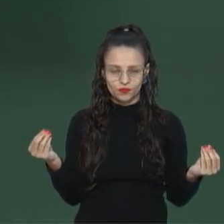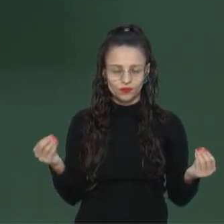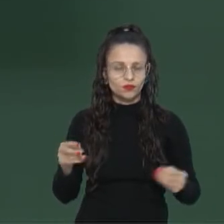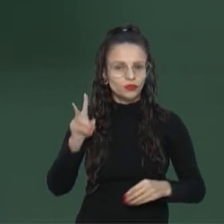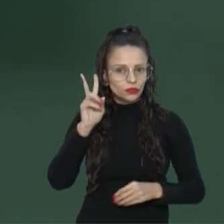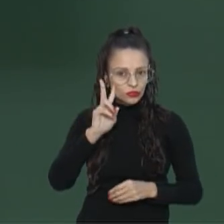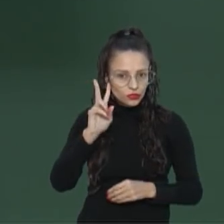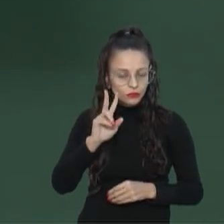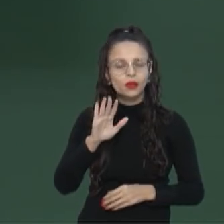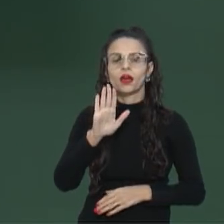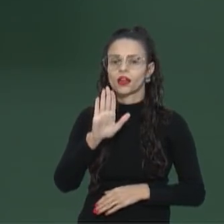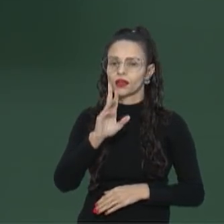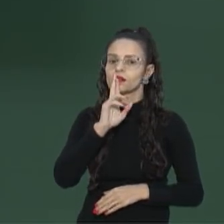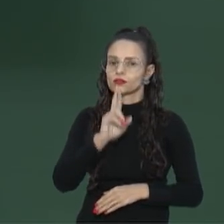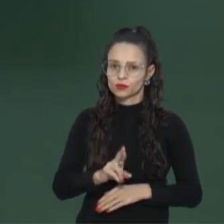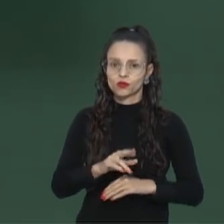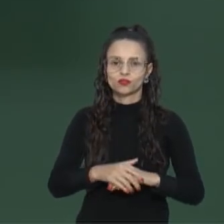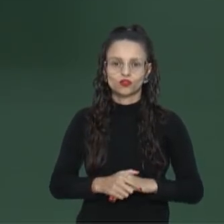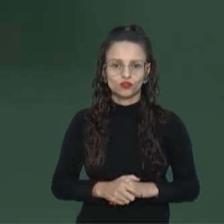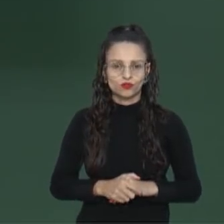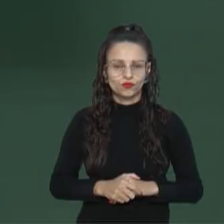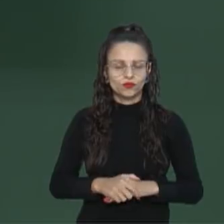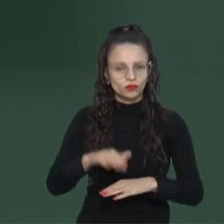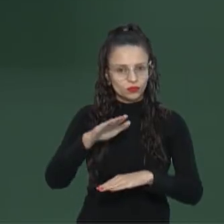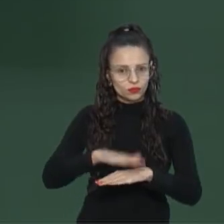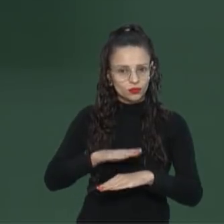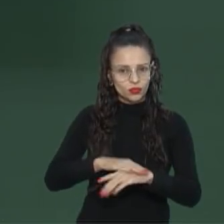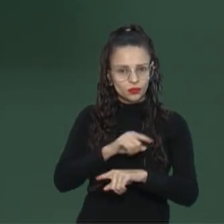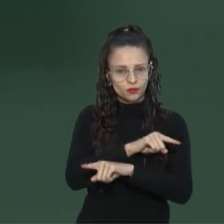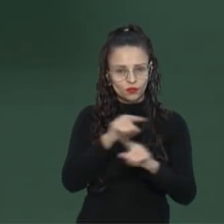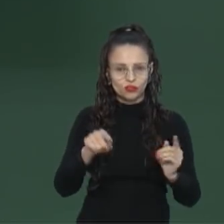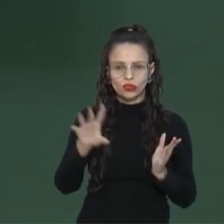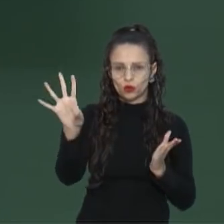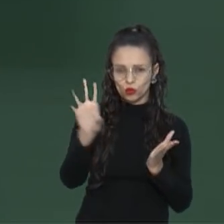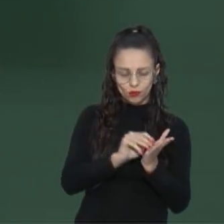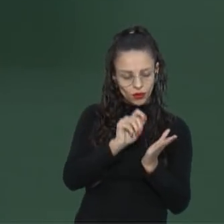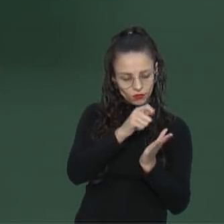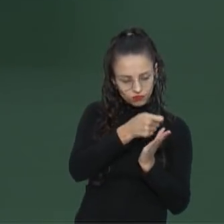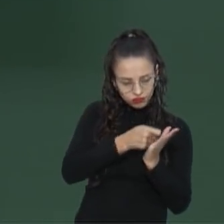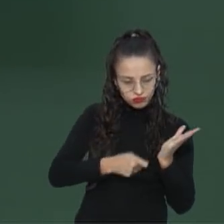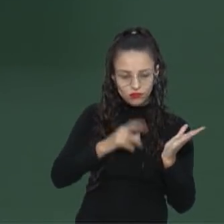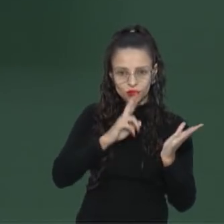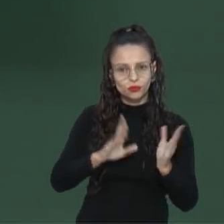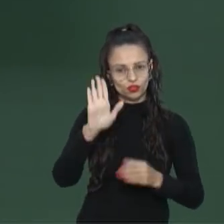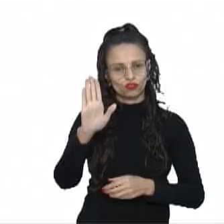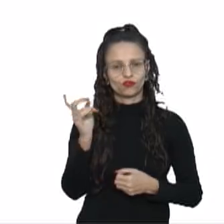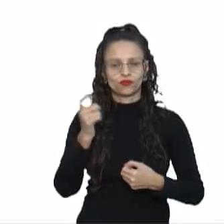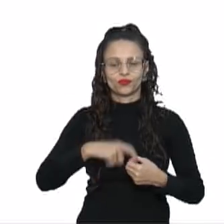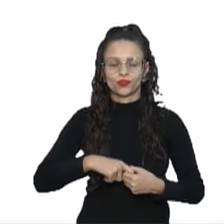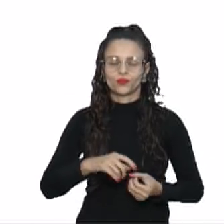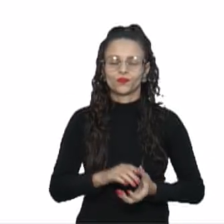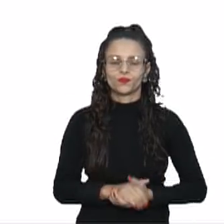anfótero e aí você responde tranquilamente. Você tem um tempo para você anotar o exercício, responder e eu retorno.